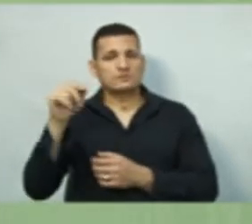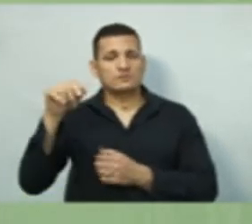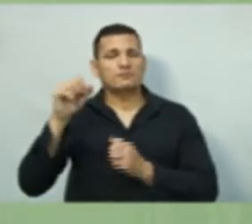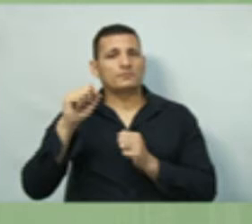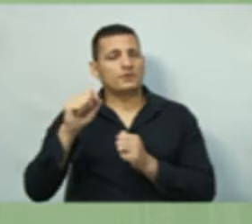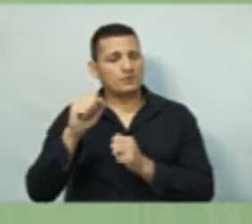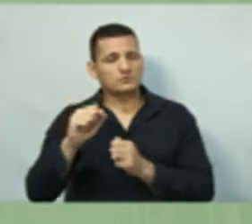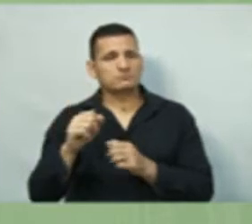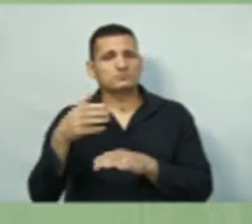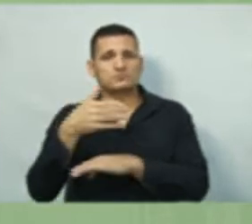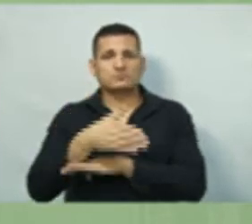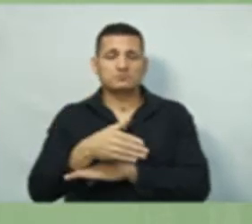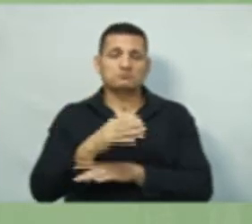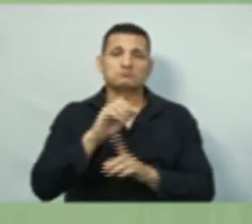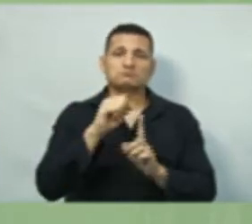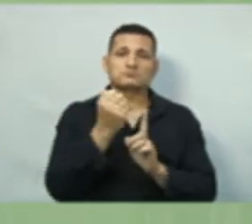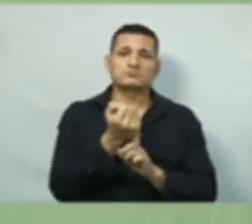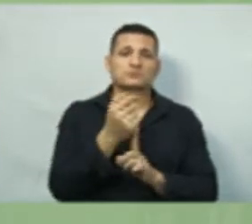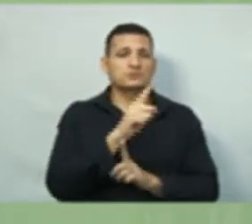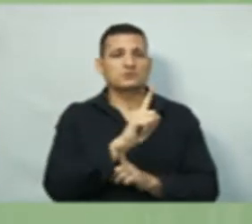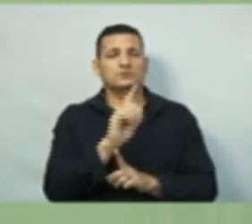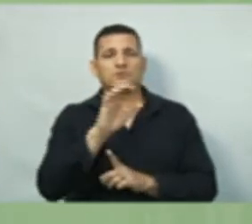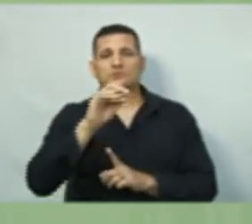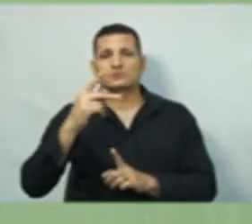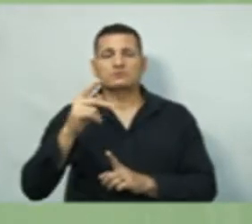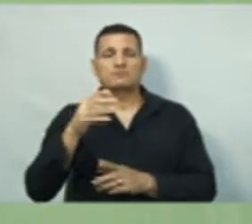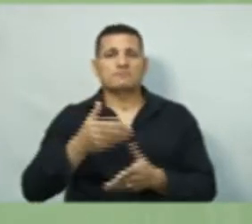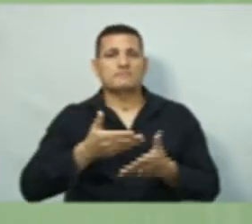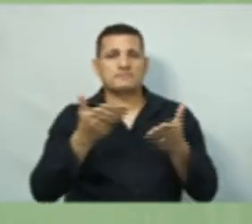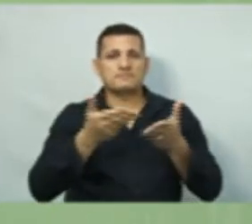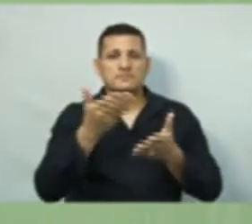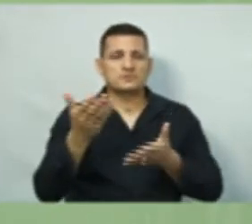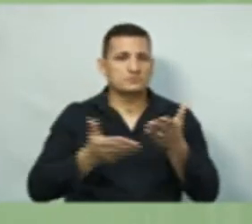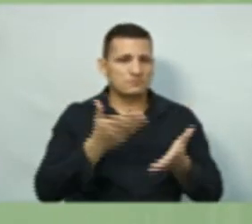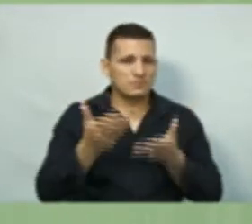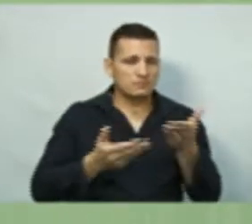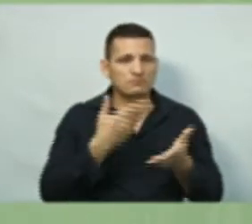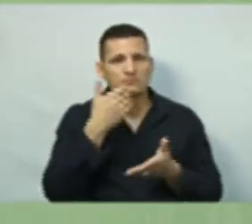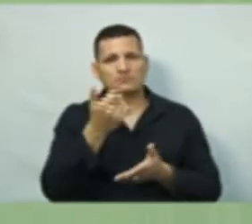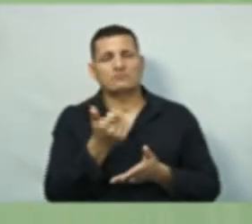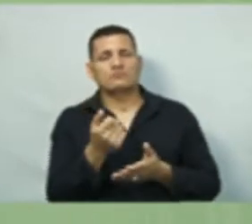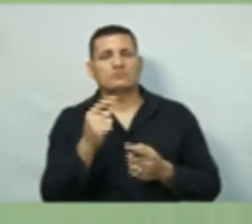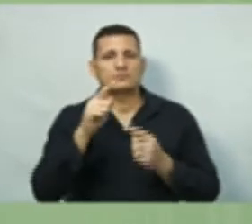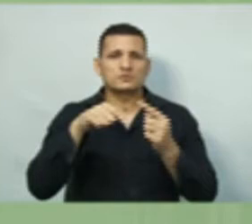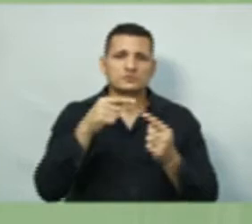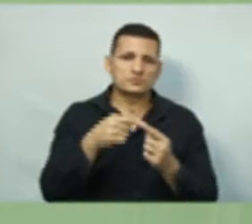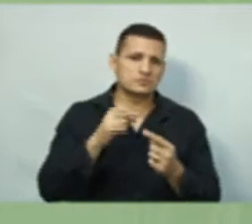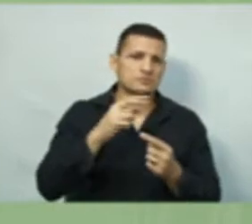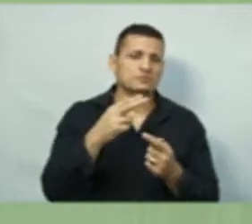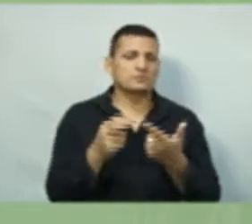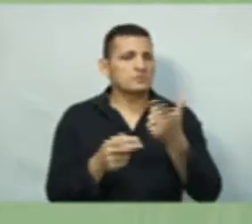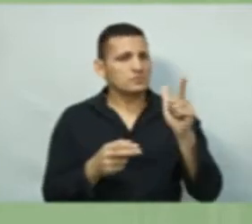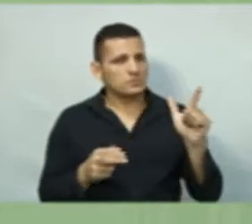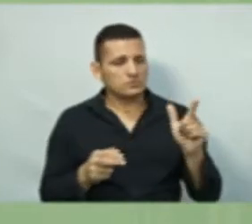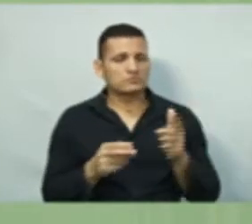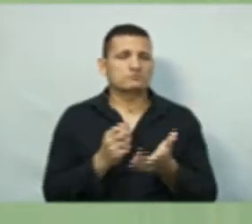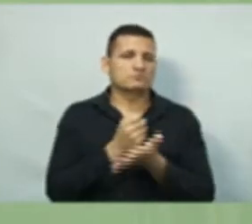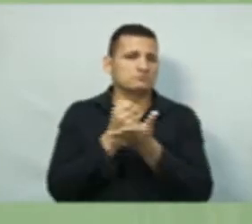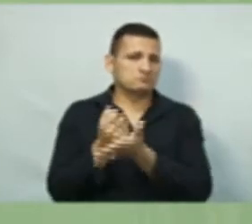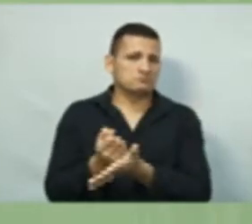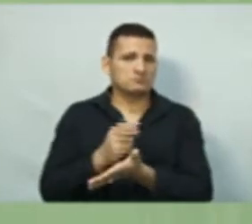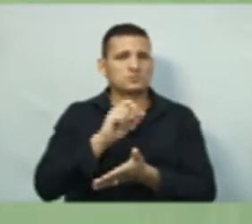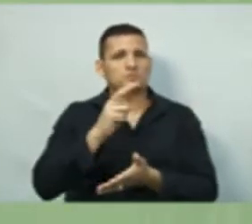não cooperativas para o melhor atendimento dos próprios objetivos e de outros de caráter acessório ou